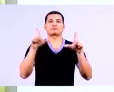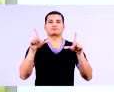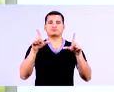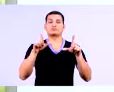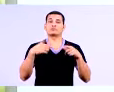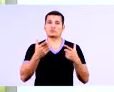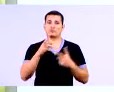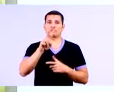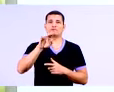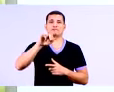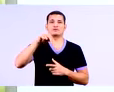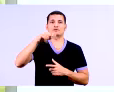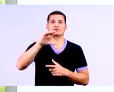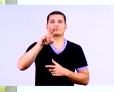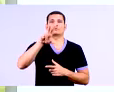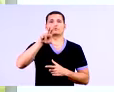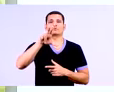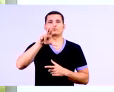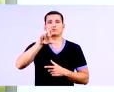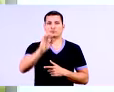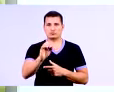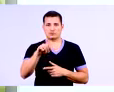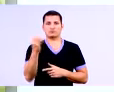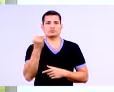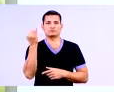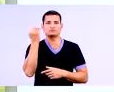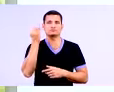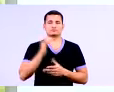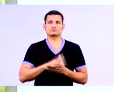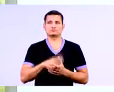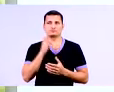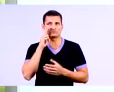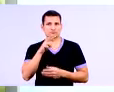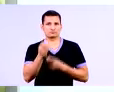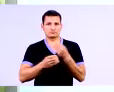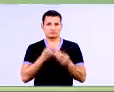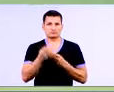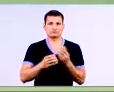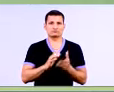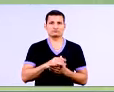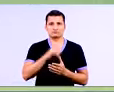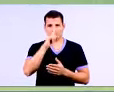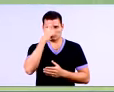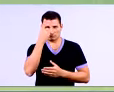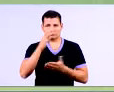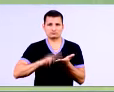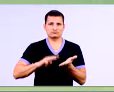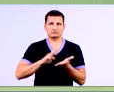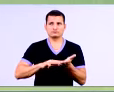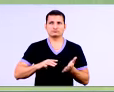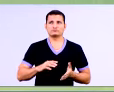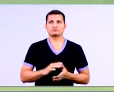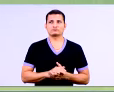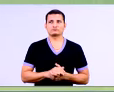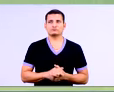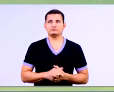ele é importante. Vamos ver como se dá a criação de um método.